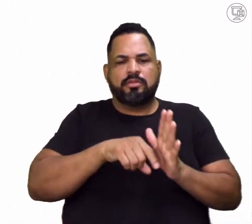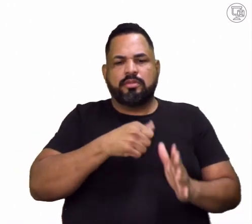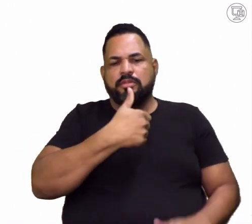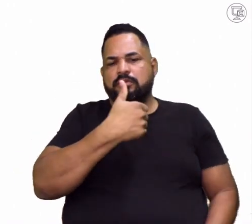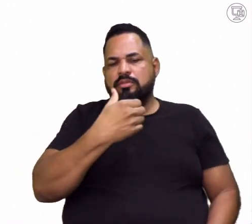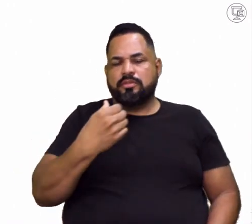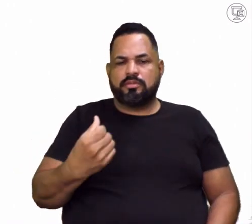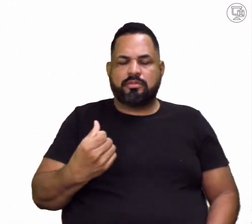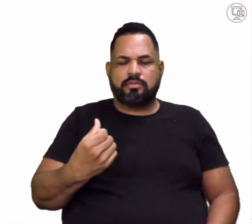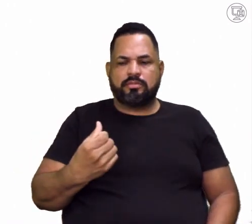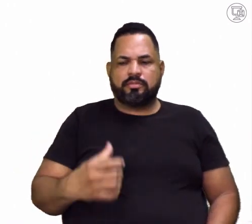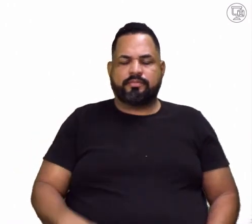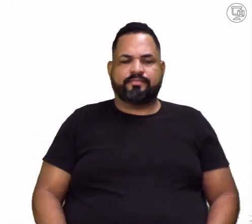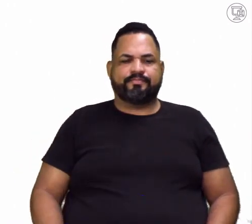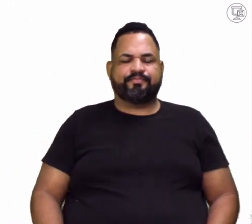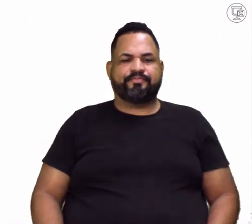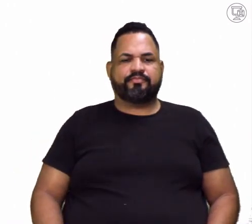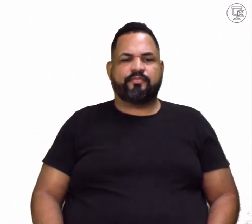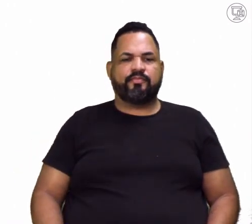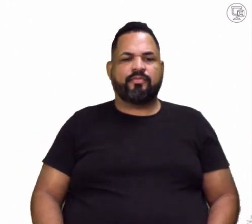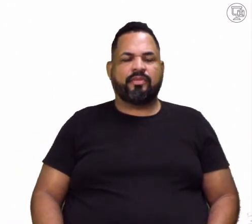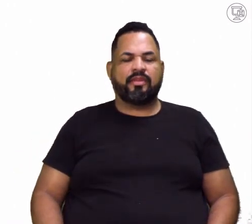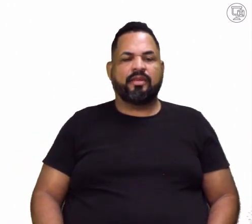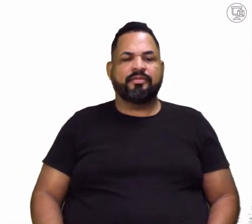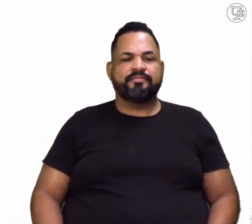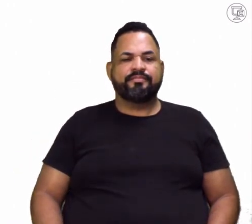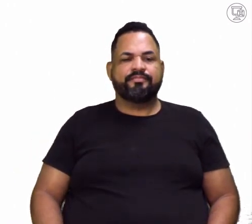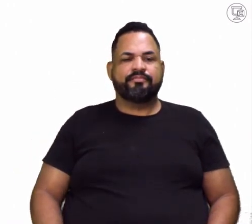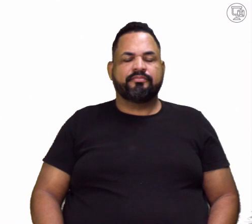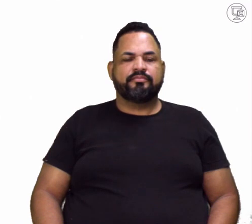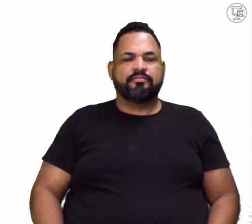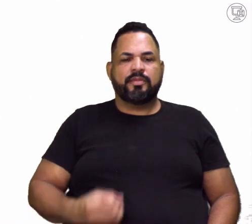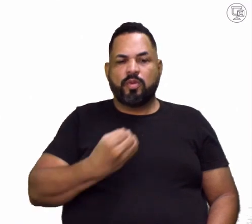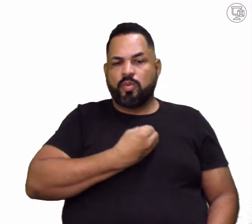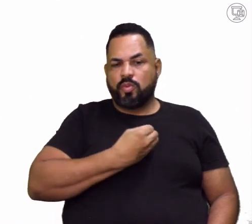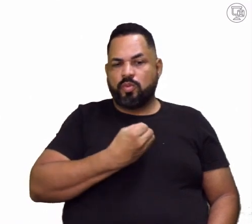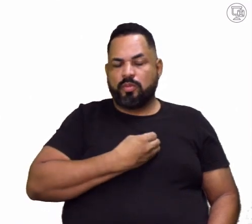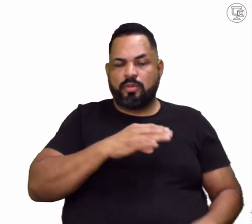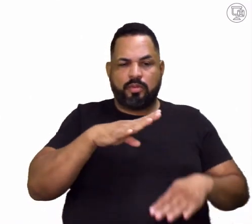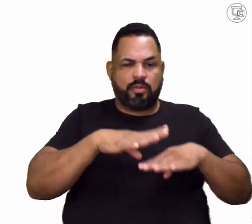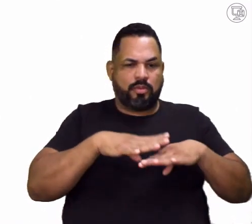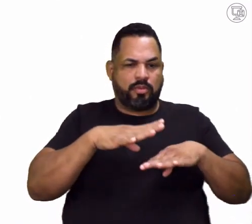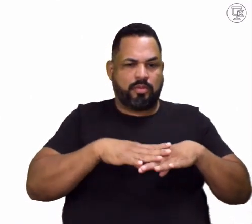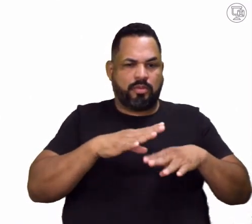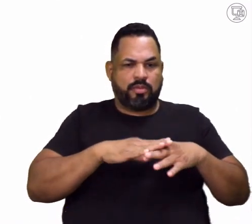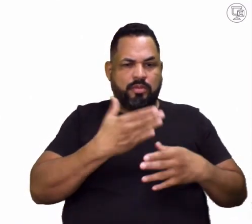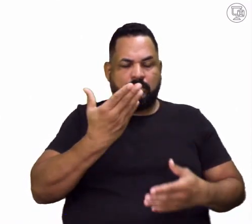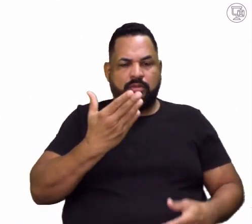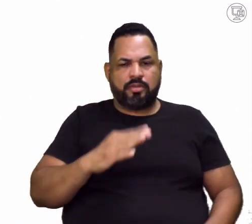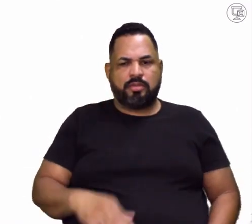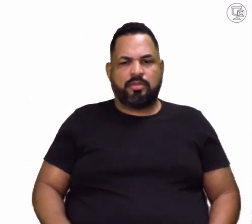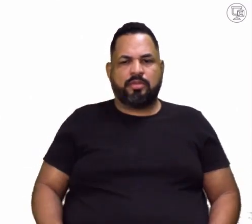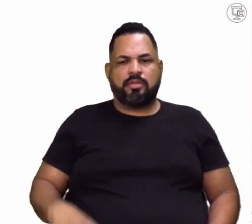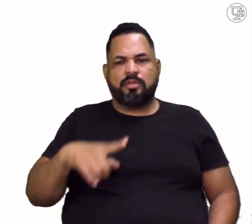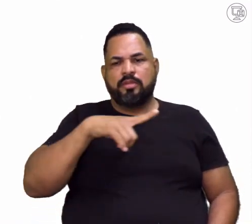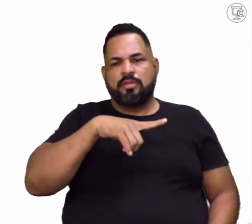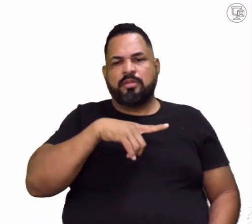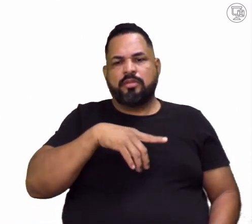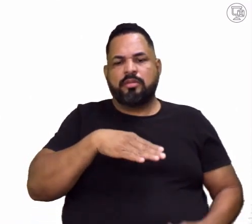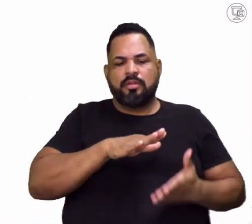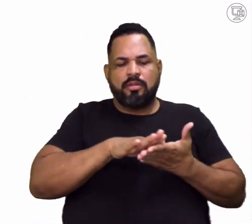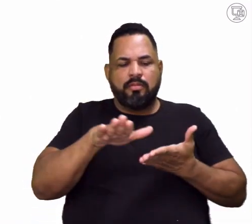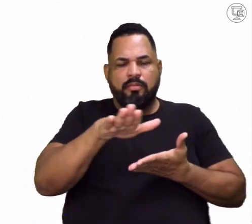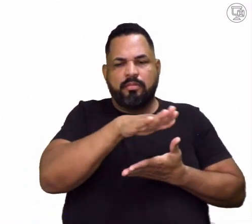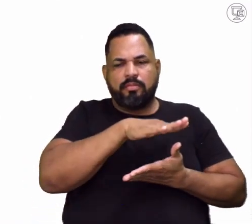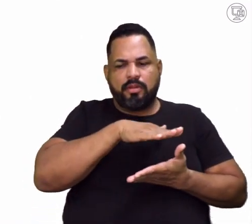6,8 x 10 a menos 6 é um número matemático e que uma placa deste material teve seu